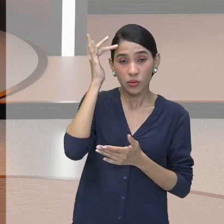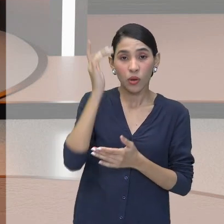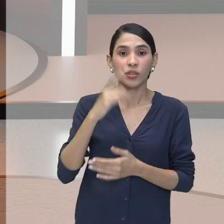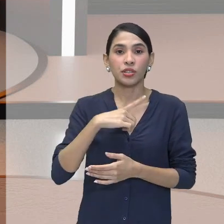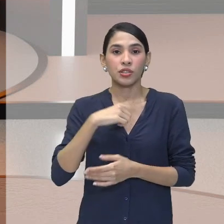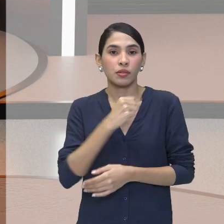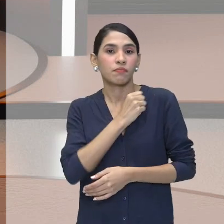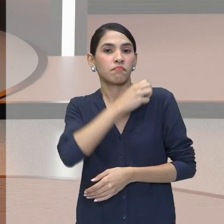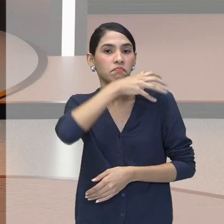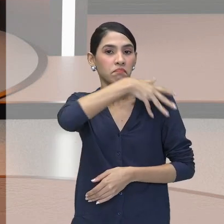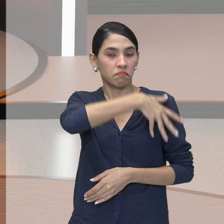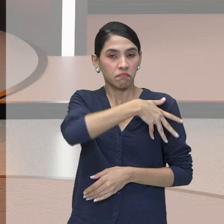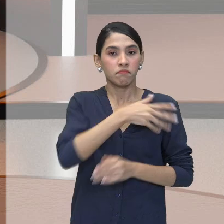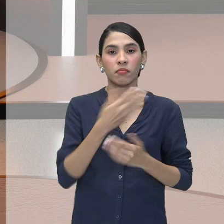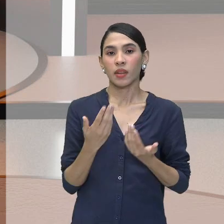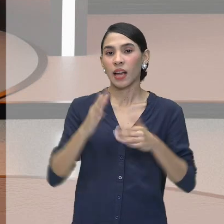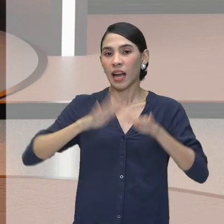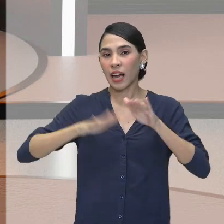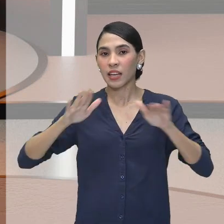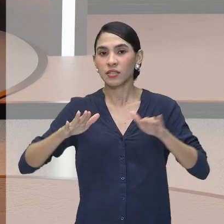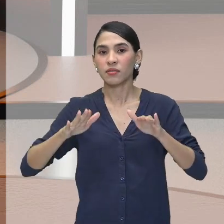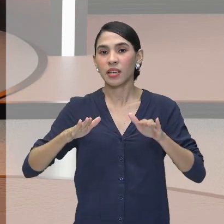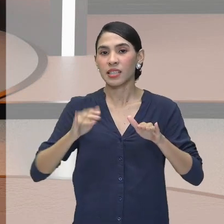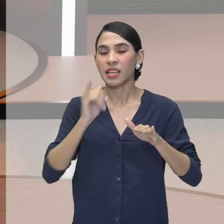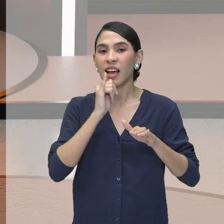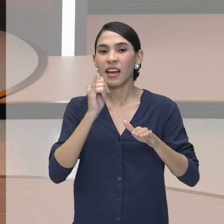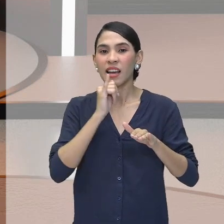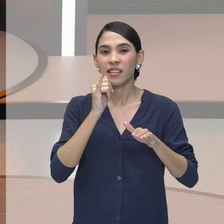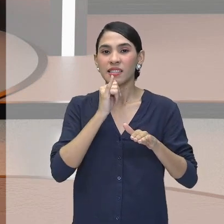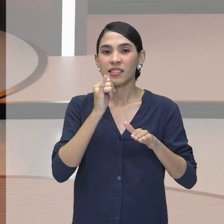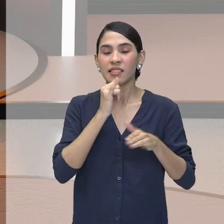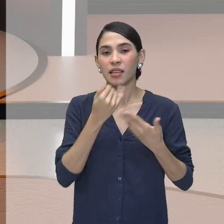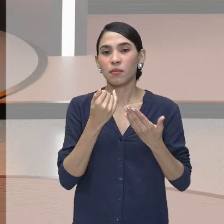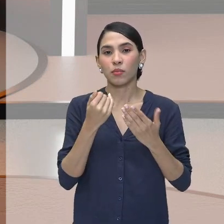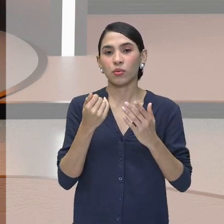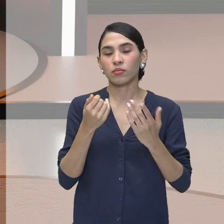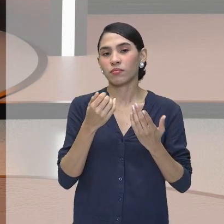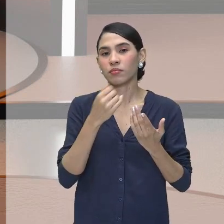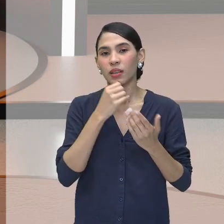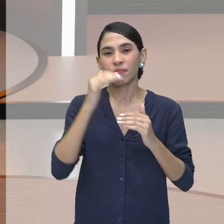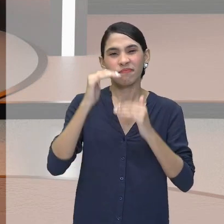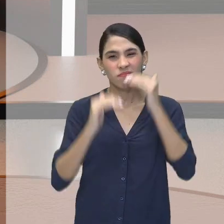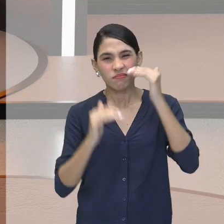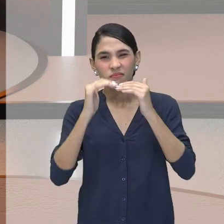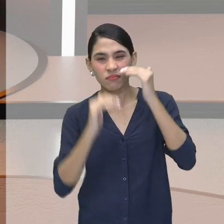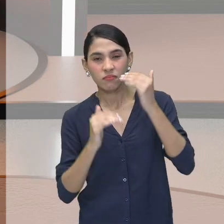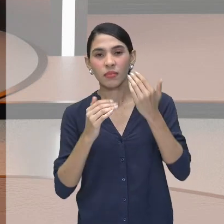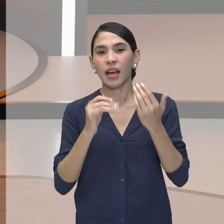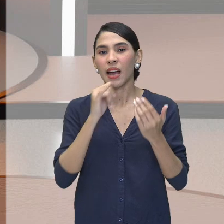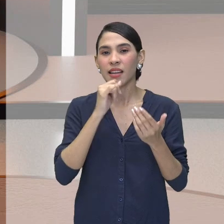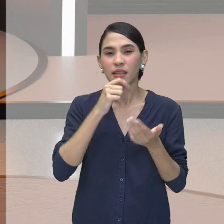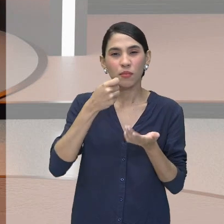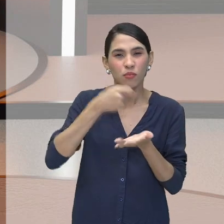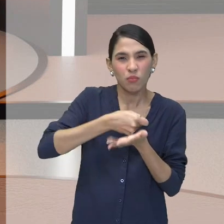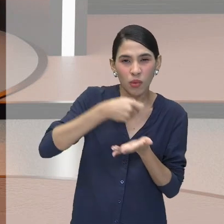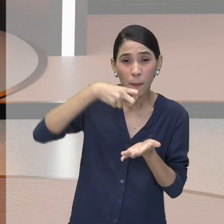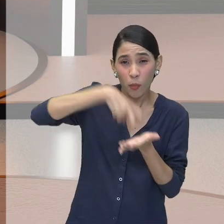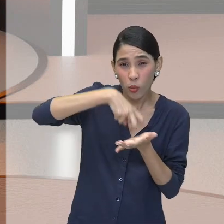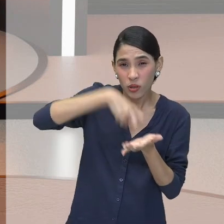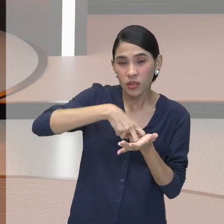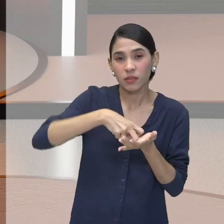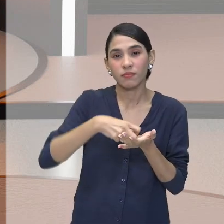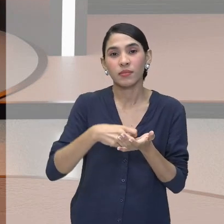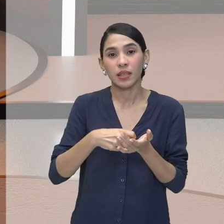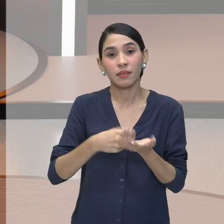patente mais alta, muitas vezes, pegavam e açoitavam quem tinha patente mais baixa como forma de punir ou como forma de exemplo para